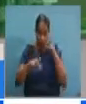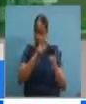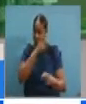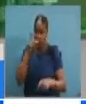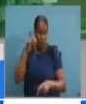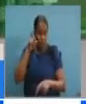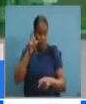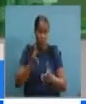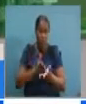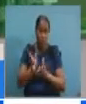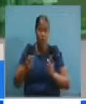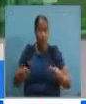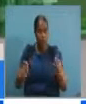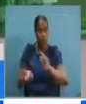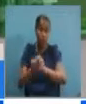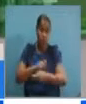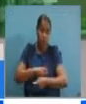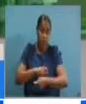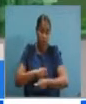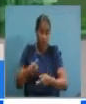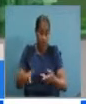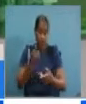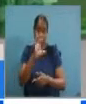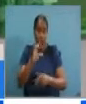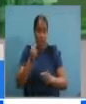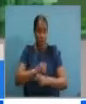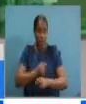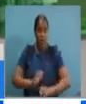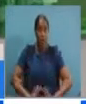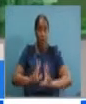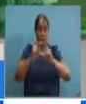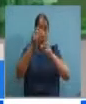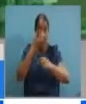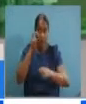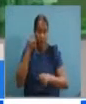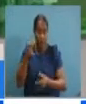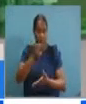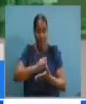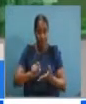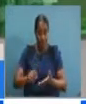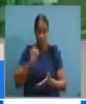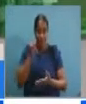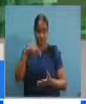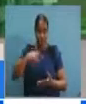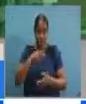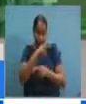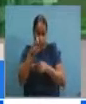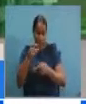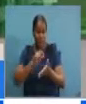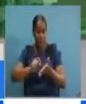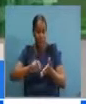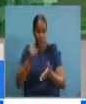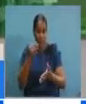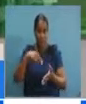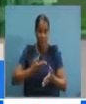a campanha mudar o rumo do país e trabalhar para o desenvolvimento da Guiné. A reportagem é assinada pela Indira Correia Baldé, da RTP